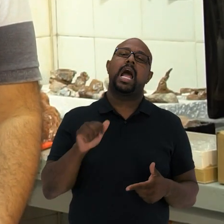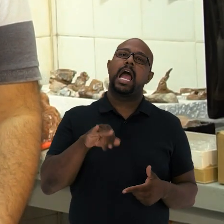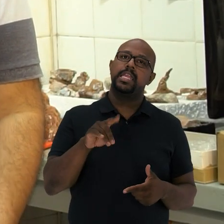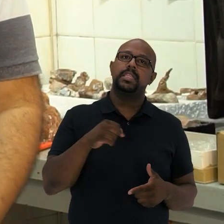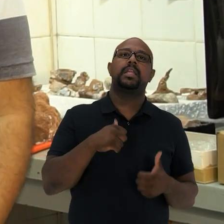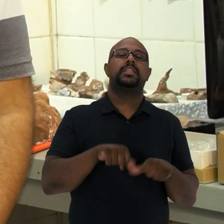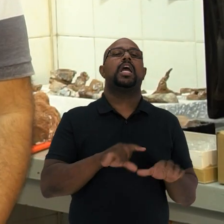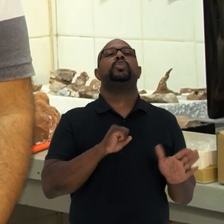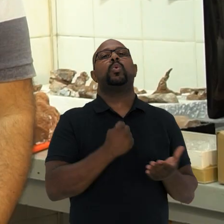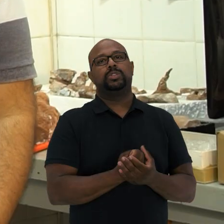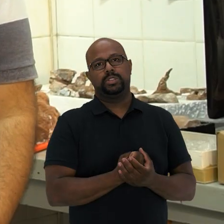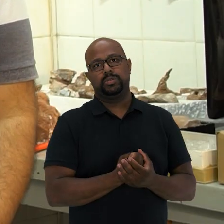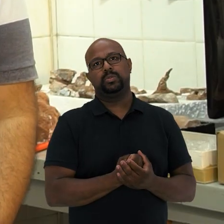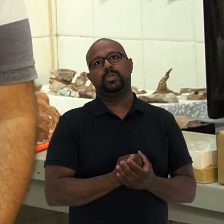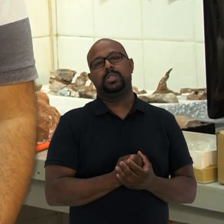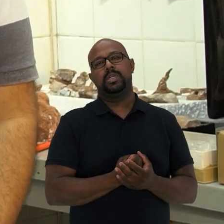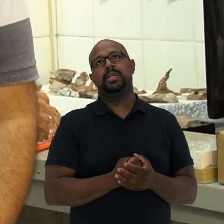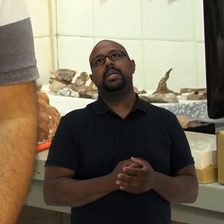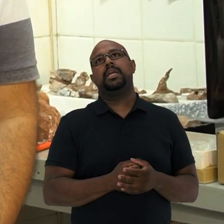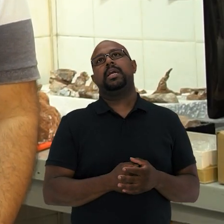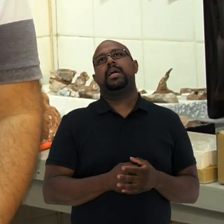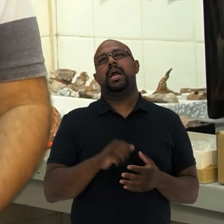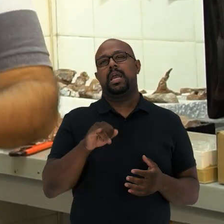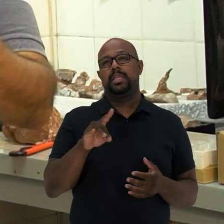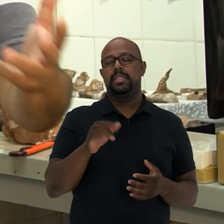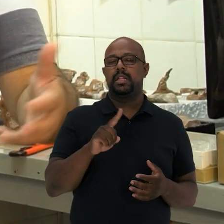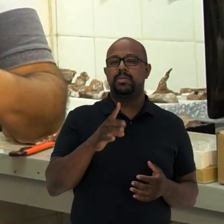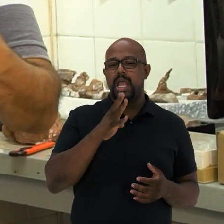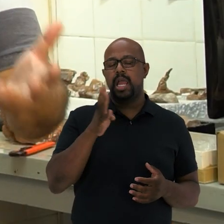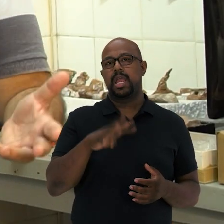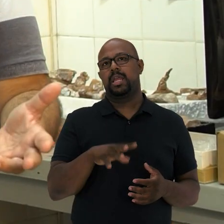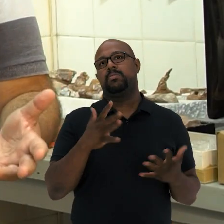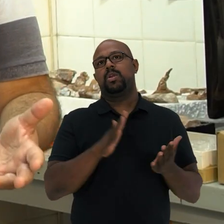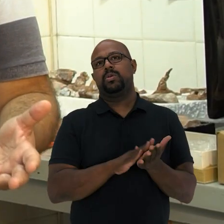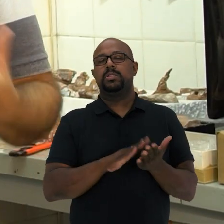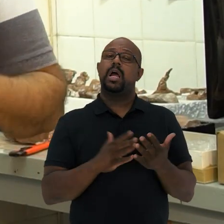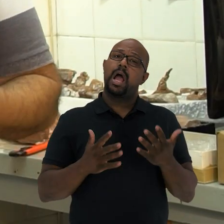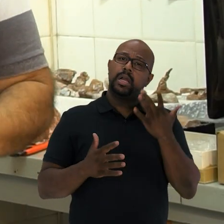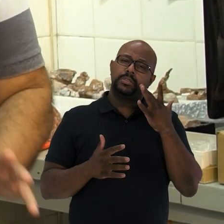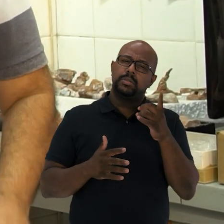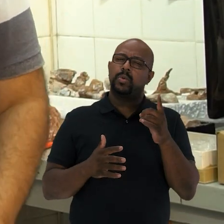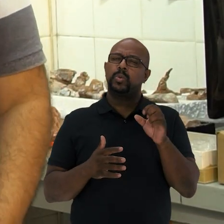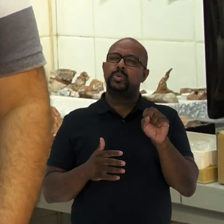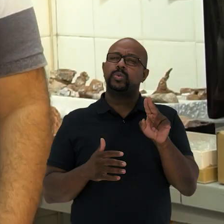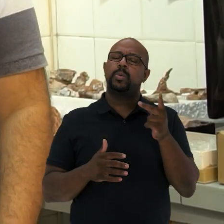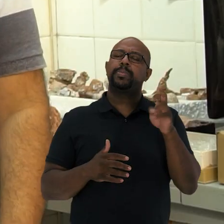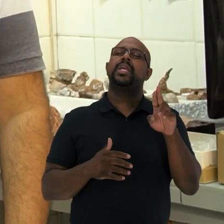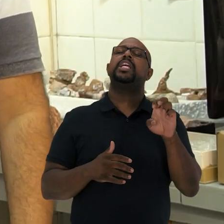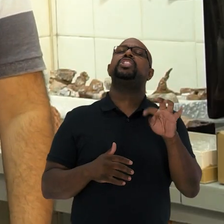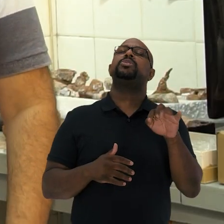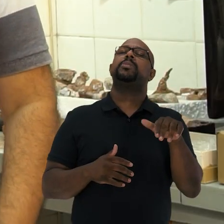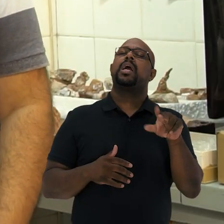fez ainda está escondido, ainda está não reconhecido. Ao meu ver, um pouco é